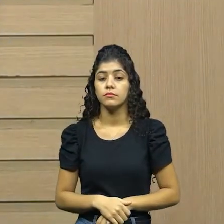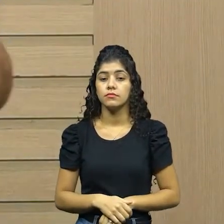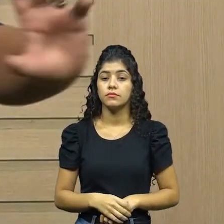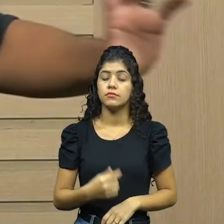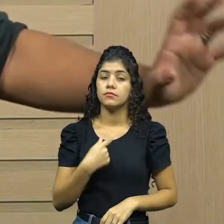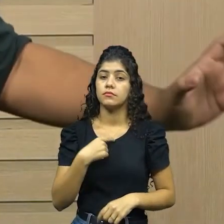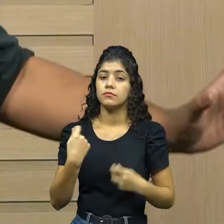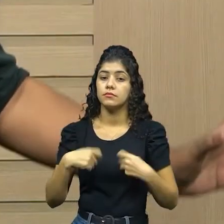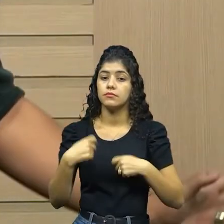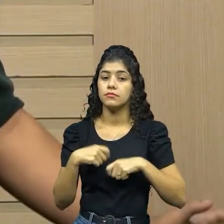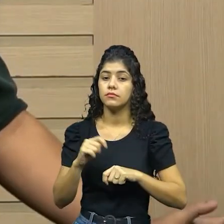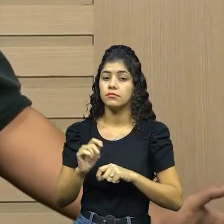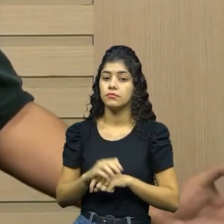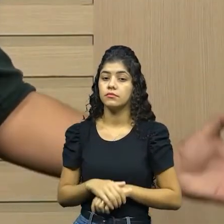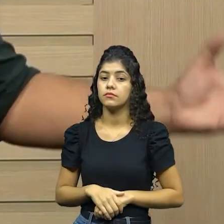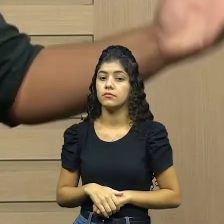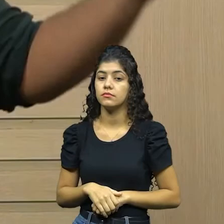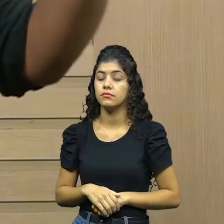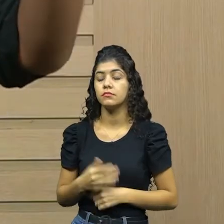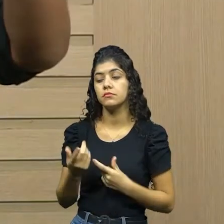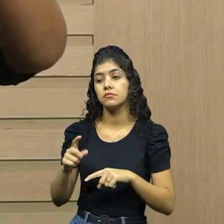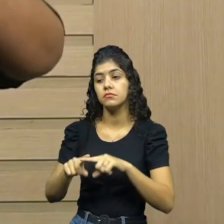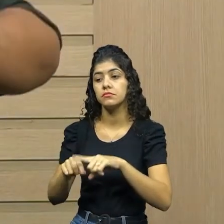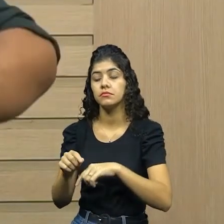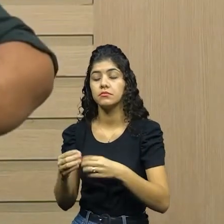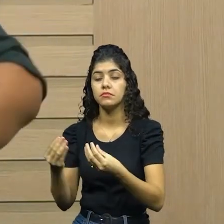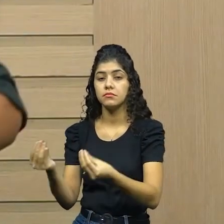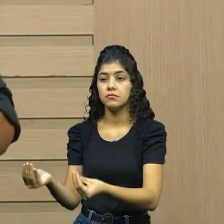por exemplo, eu preciso de um fornecedor para poder